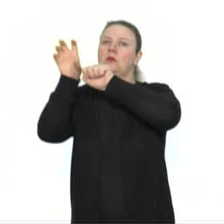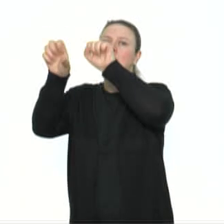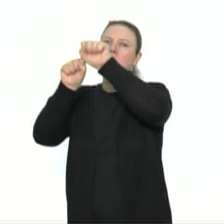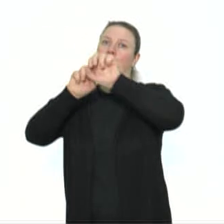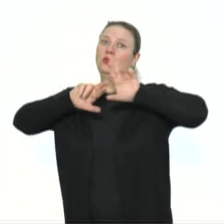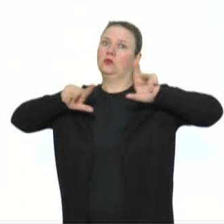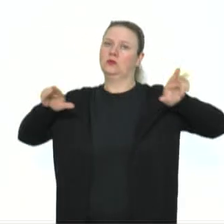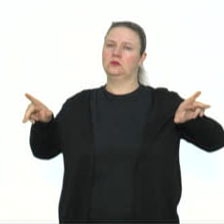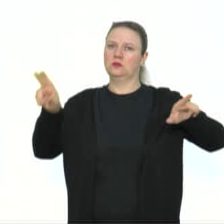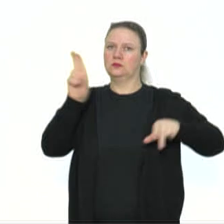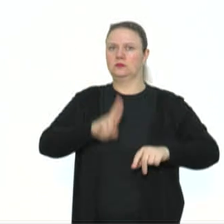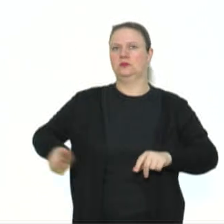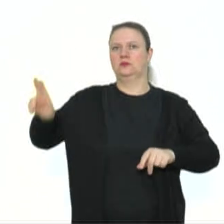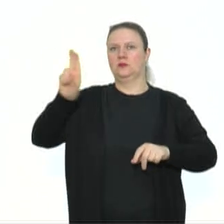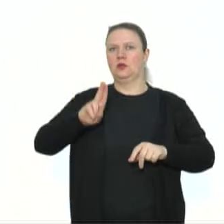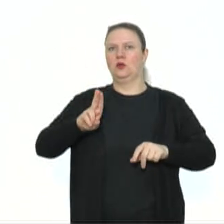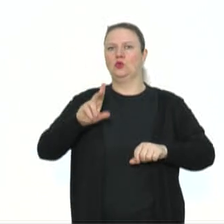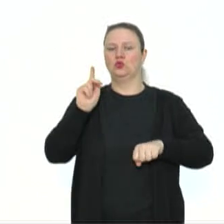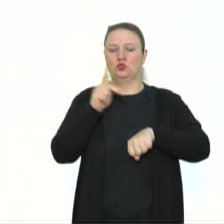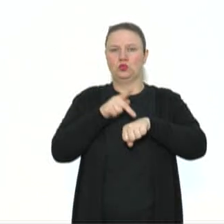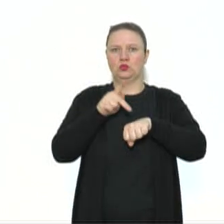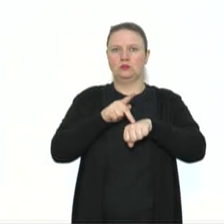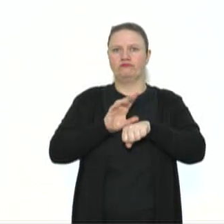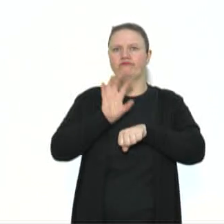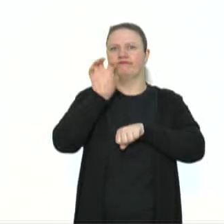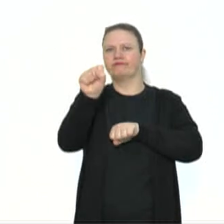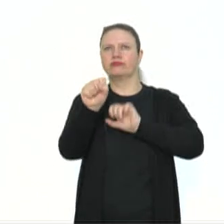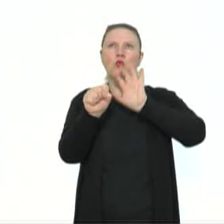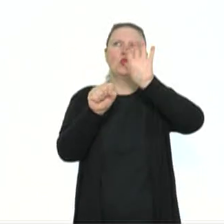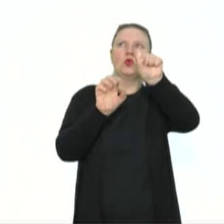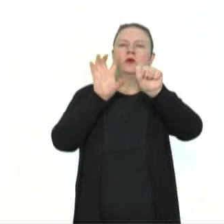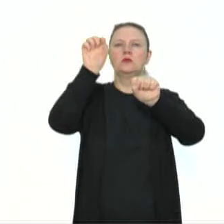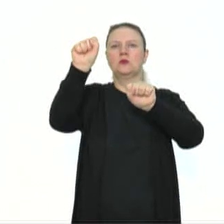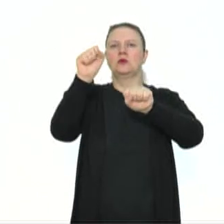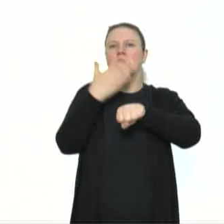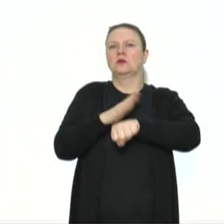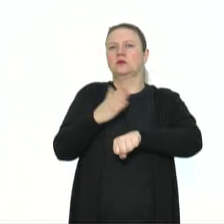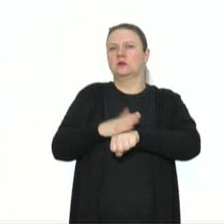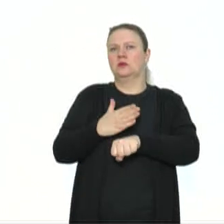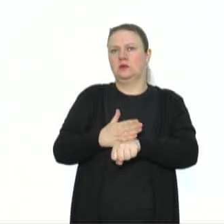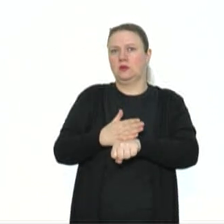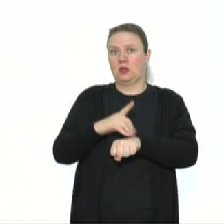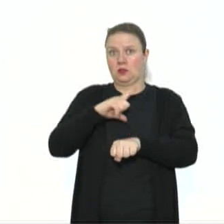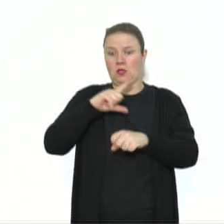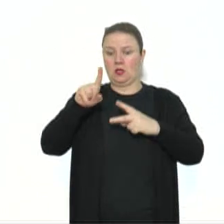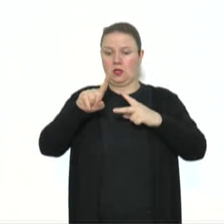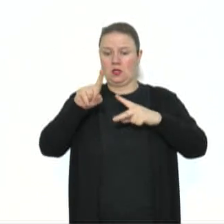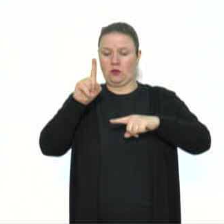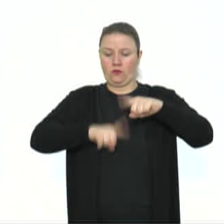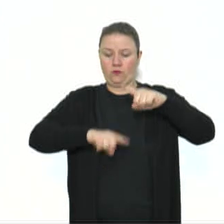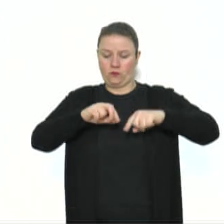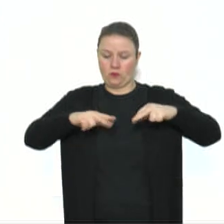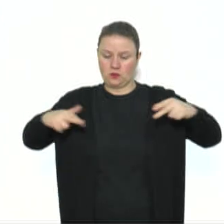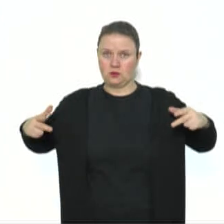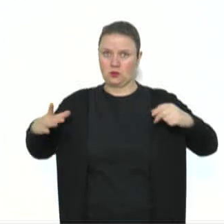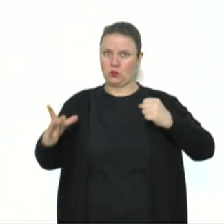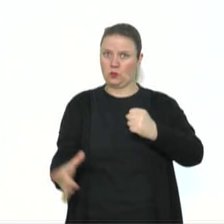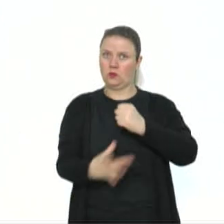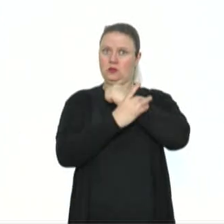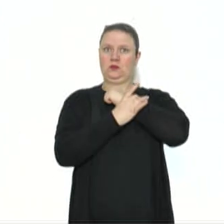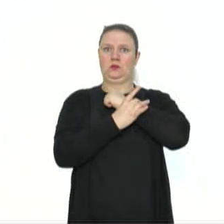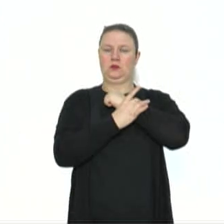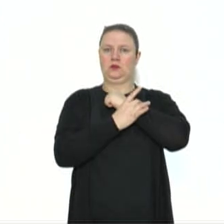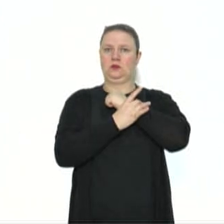que utiliza apenas das reentrâncias das rochas para escalar, porém sua prática é feita com equipamentos de segurança. Estamos falando